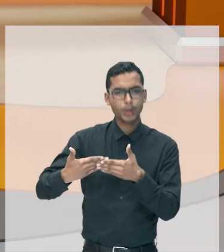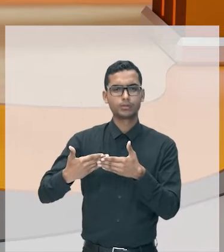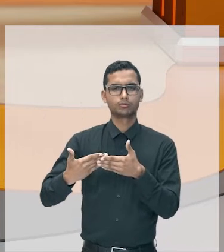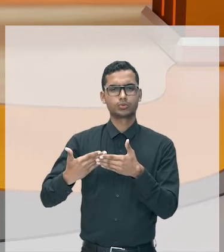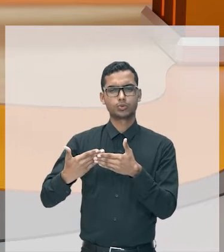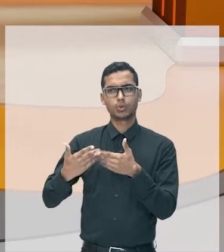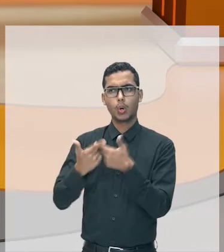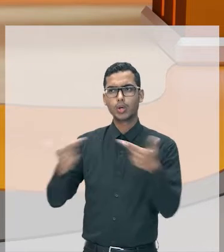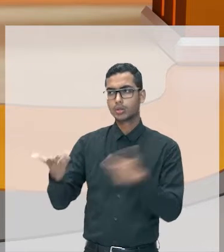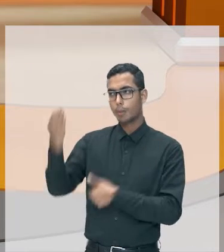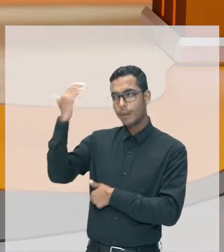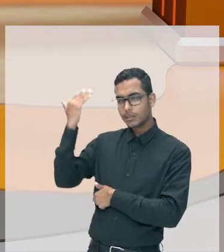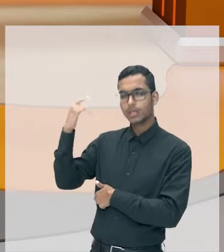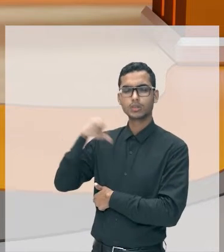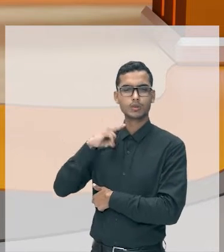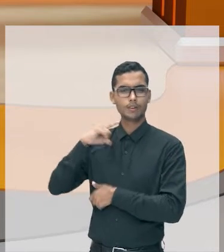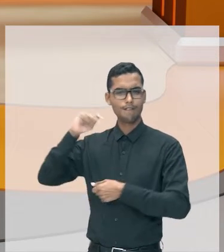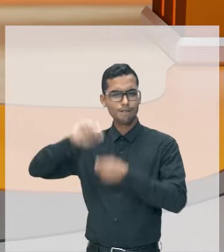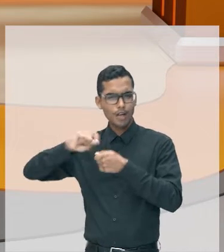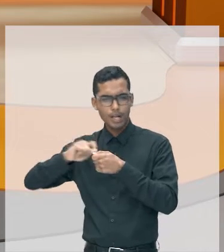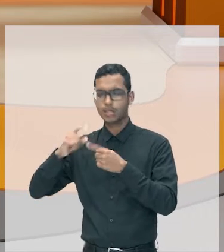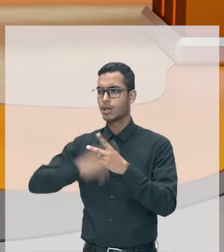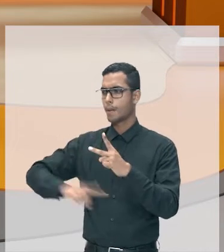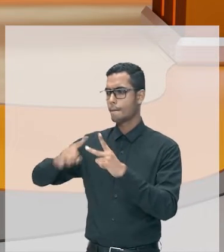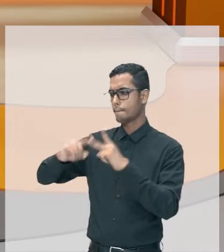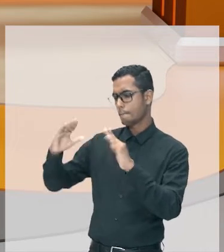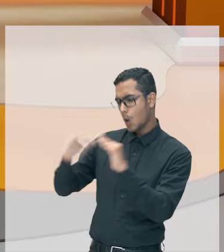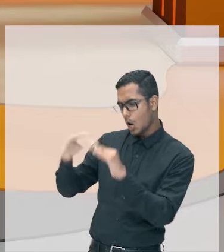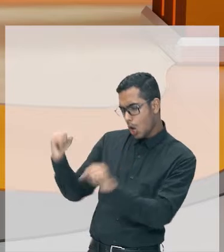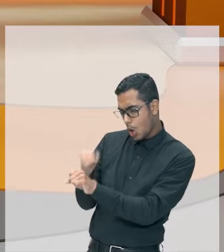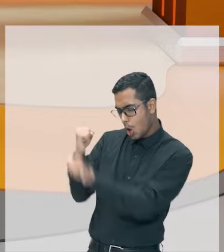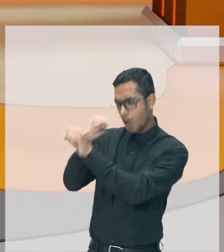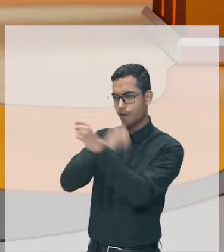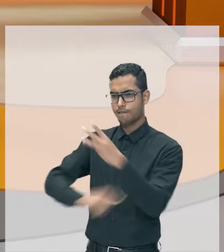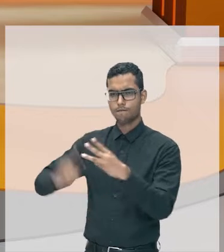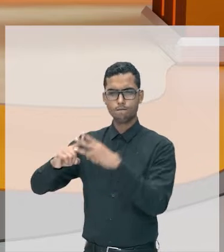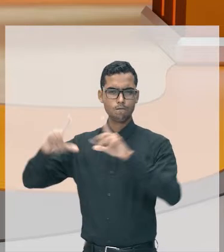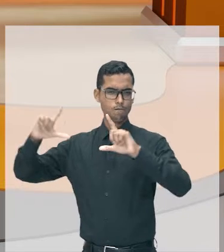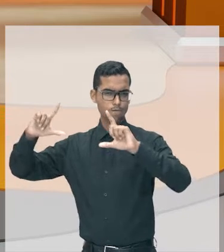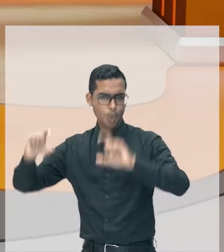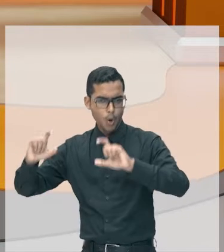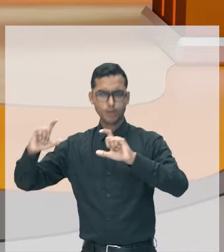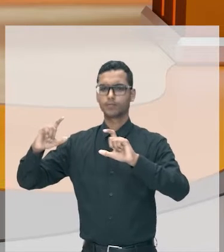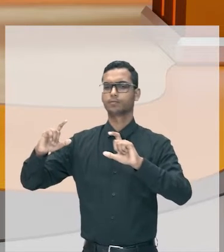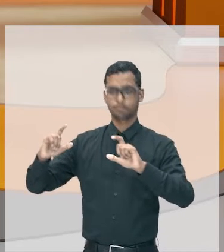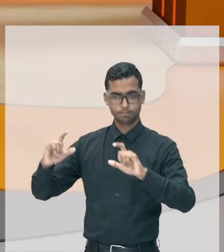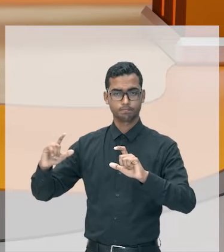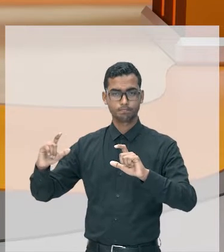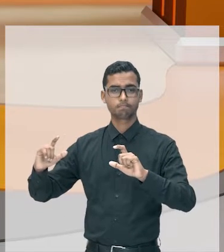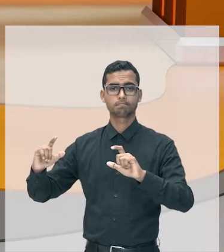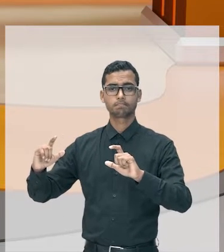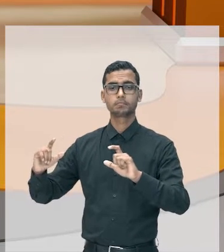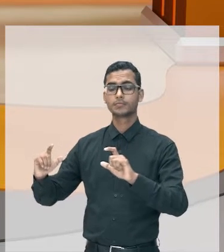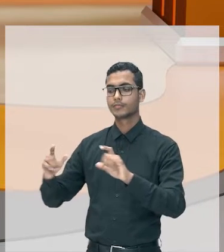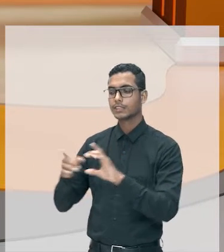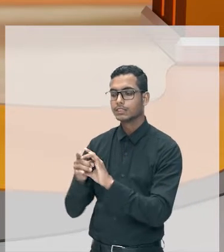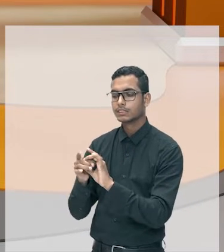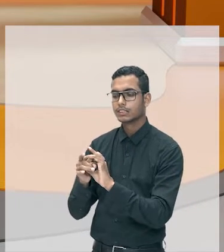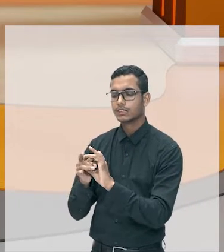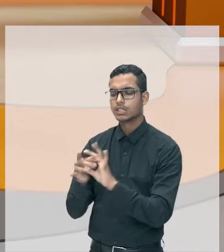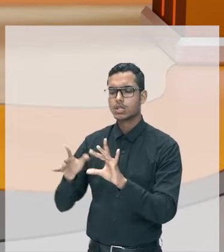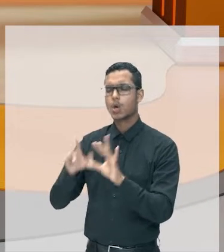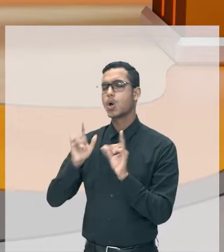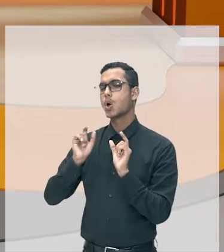seja moradia, seja uma foto, enfim, a gente vai deixando ao longo do nosso